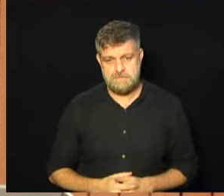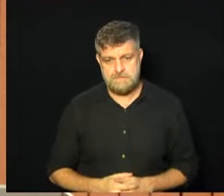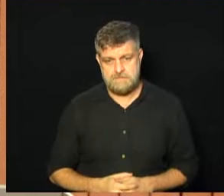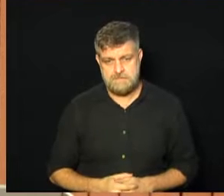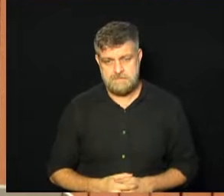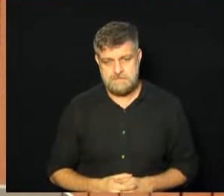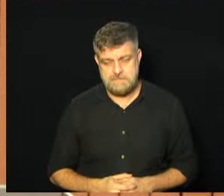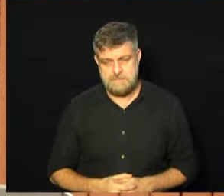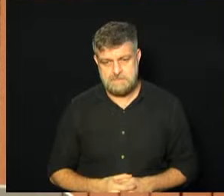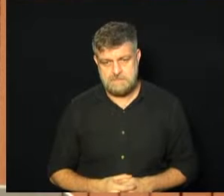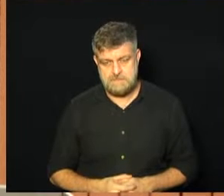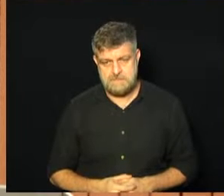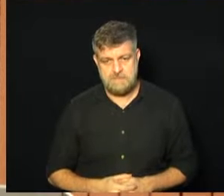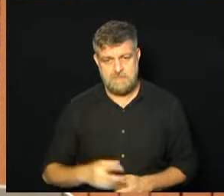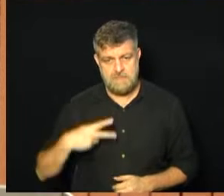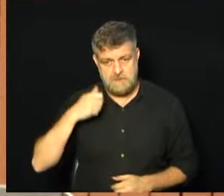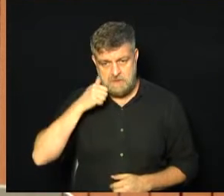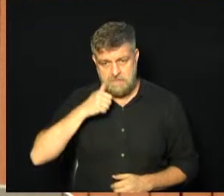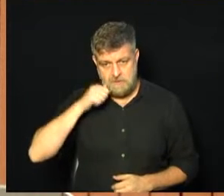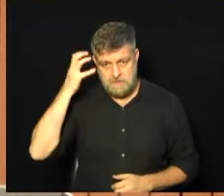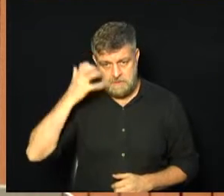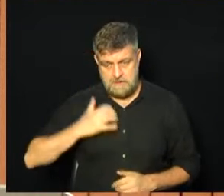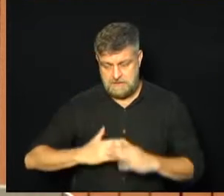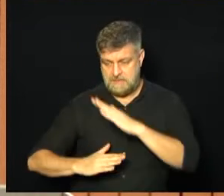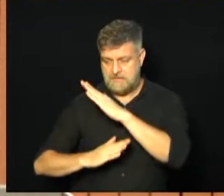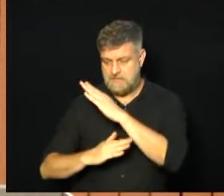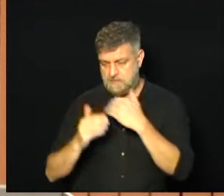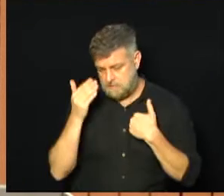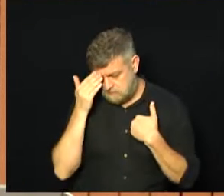a vereadora Guida e essa Câmara de Vereadores.